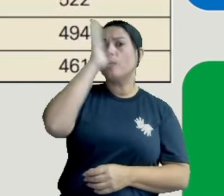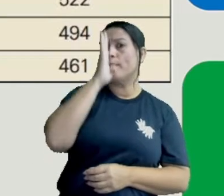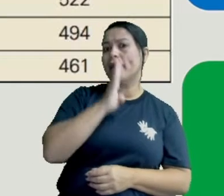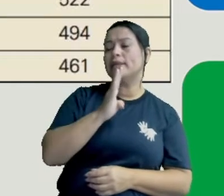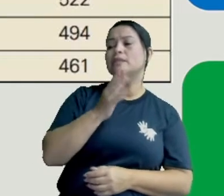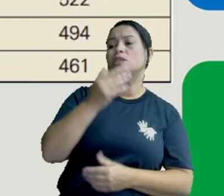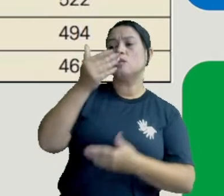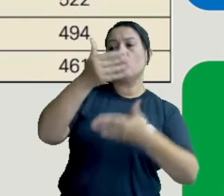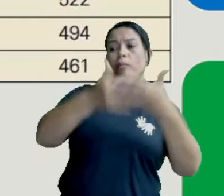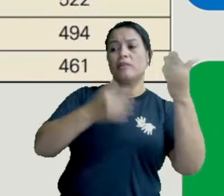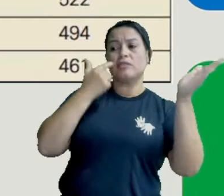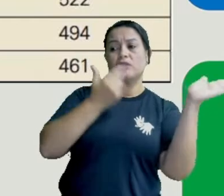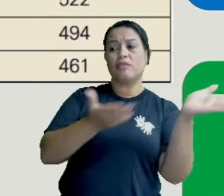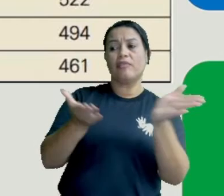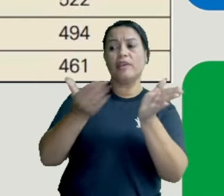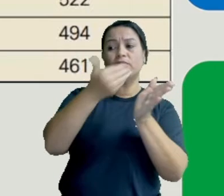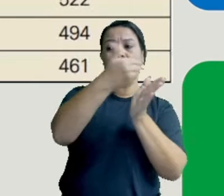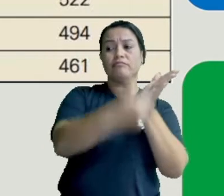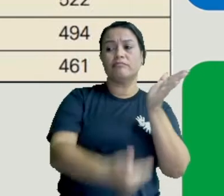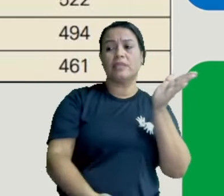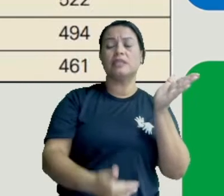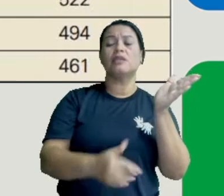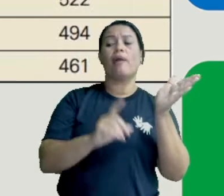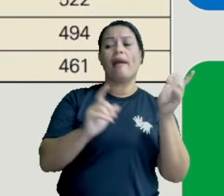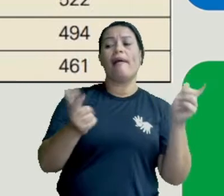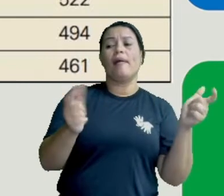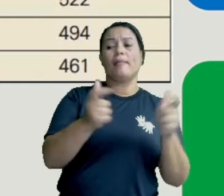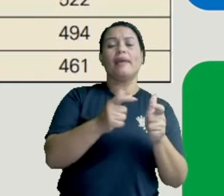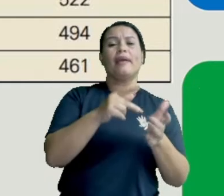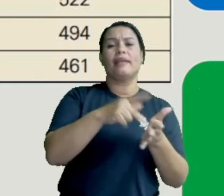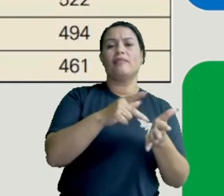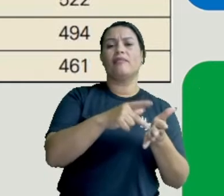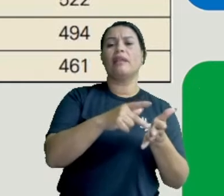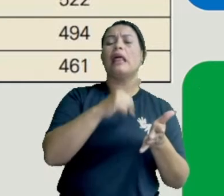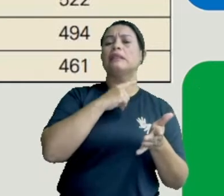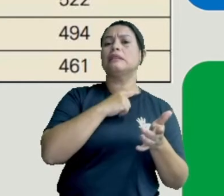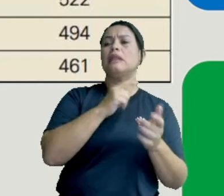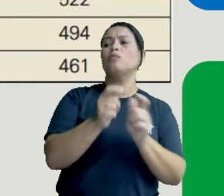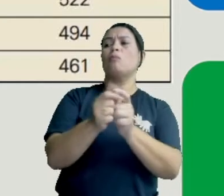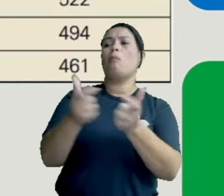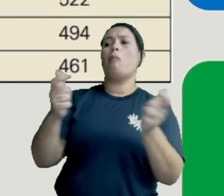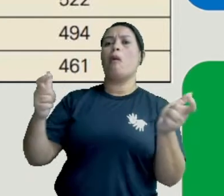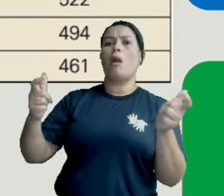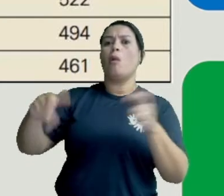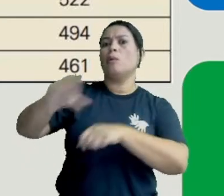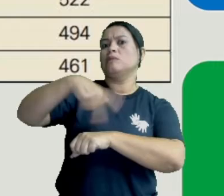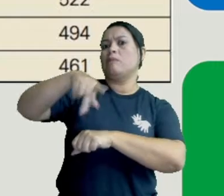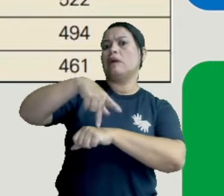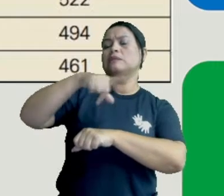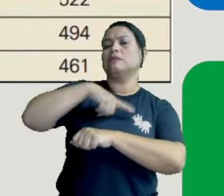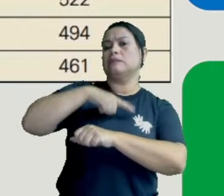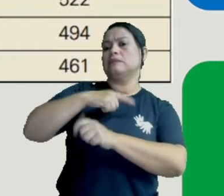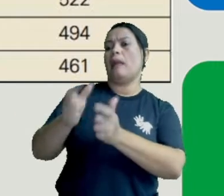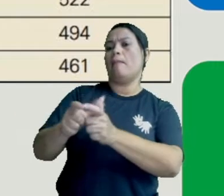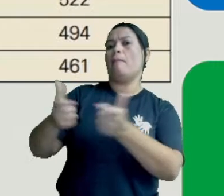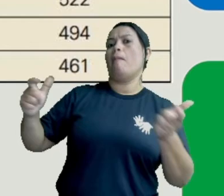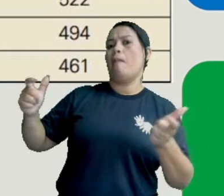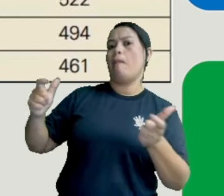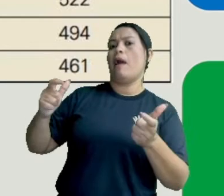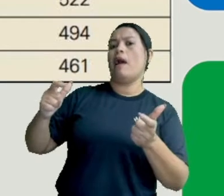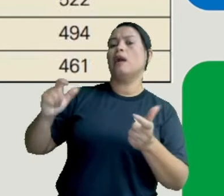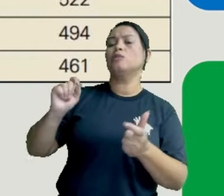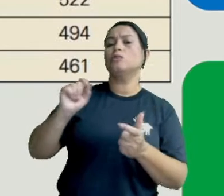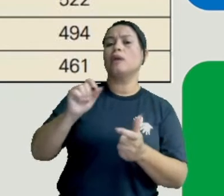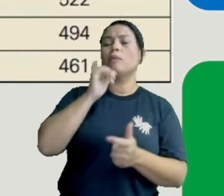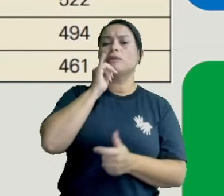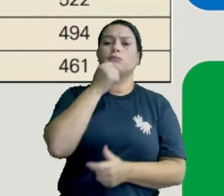que, pelos dados que vocês aqui estão vendo, realmente ela é pequena. E aqui existem os maiores, né? Os países com maior densidade demográfica, isso